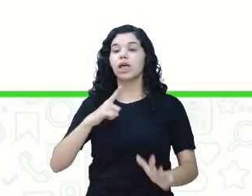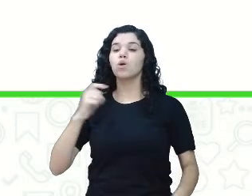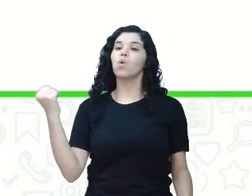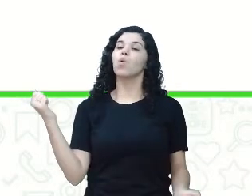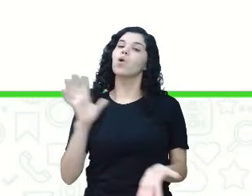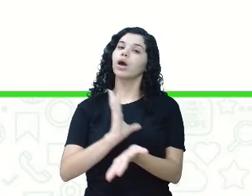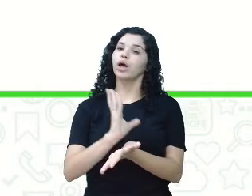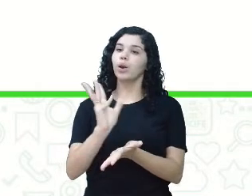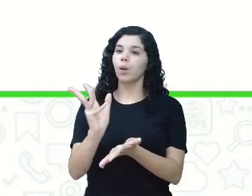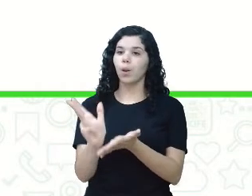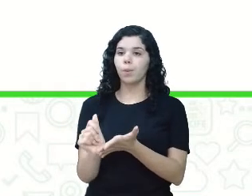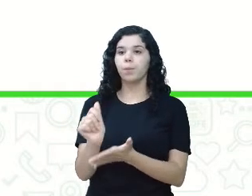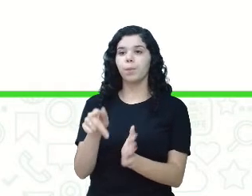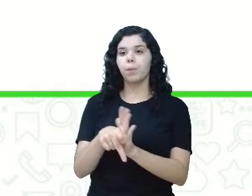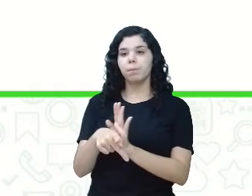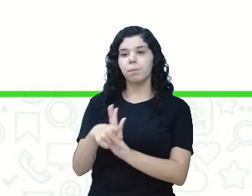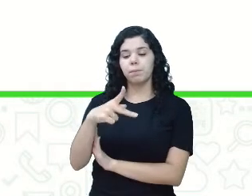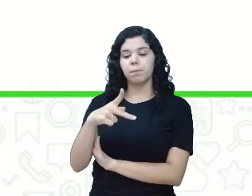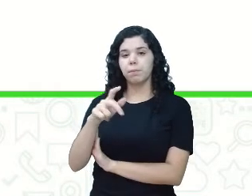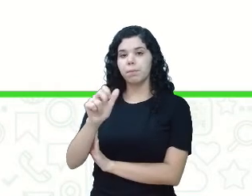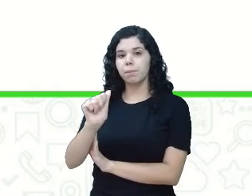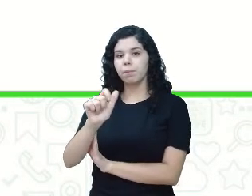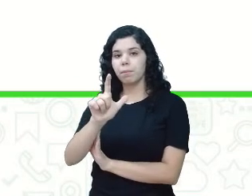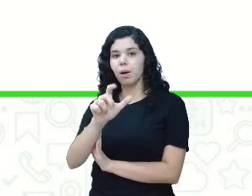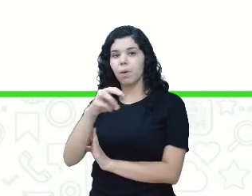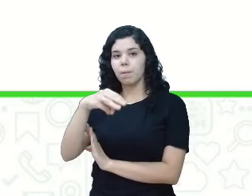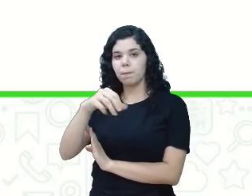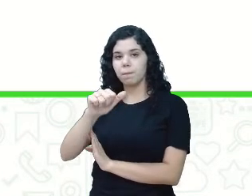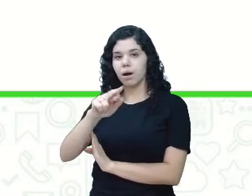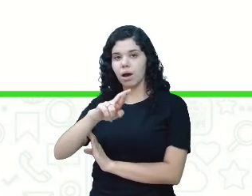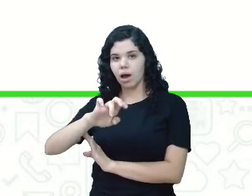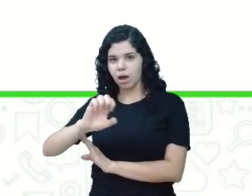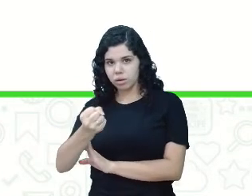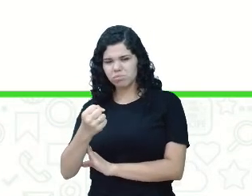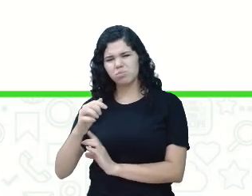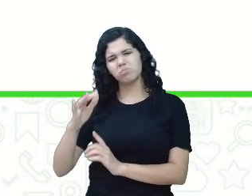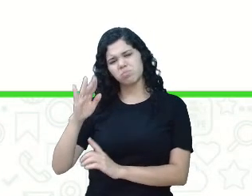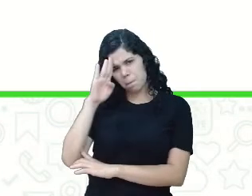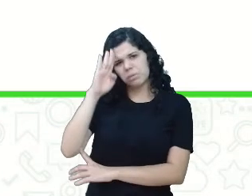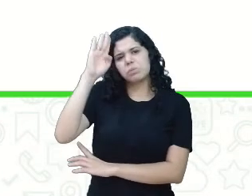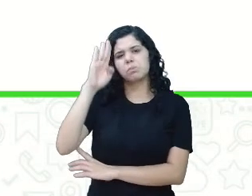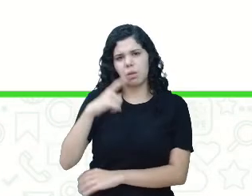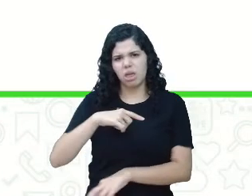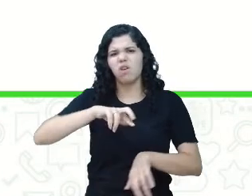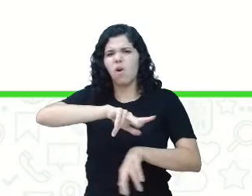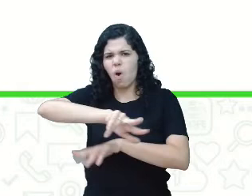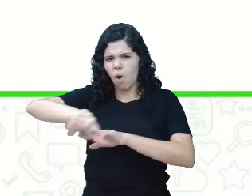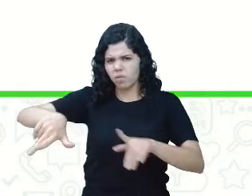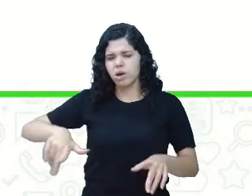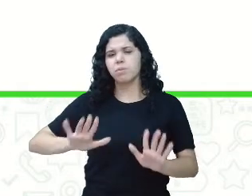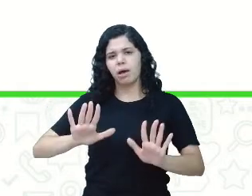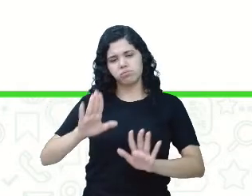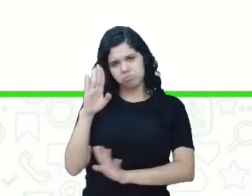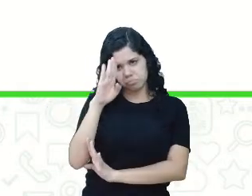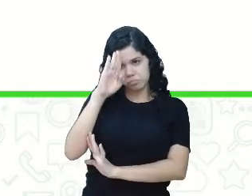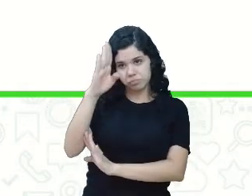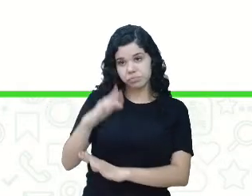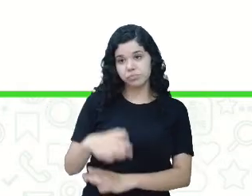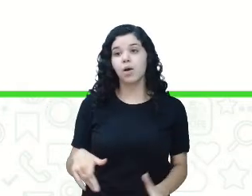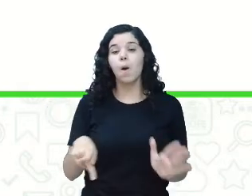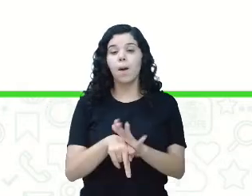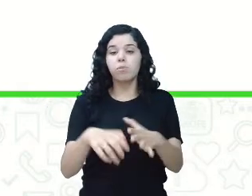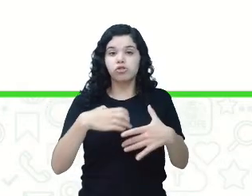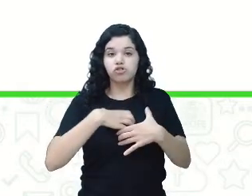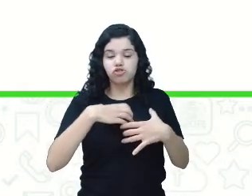é um dos mais famosos. Tiveram outros, mas esse é um dos principais. É um exemplo dessa capacidade de organização dos